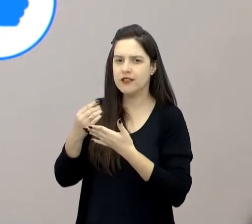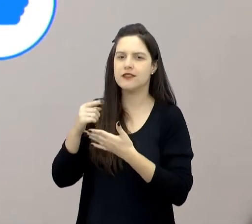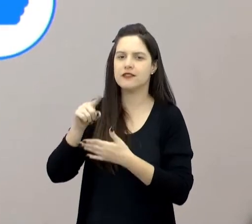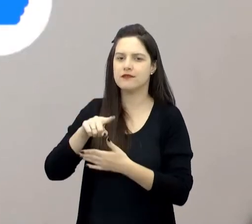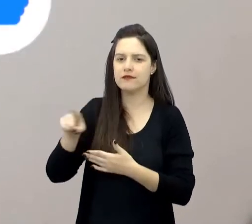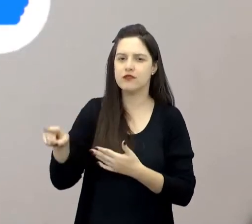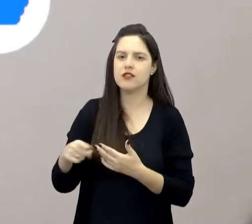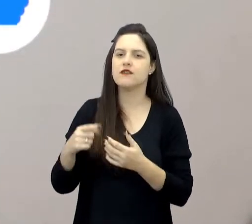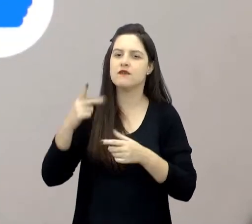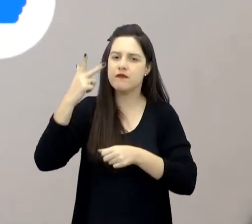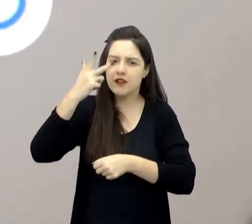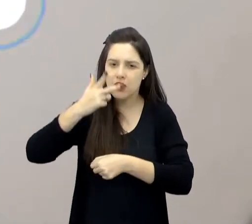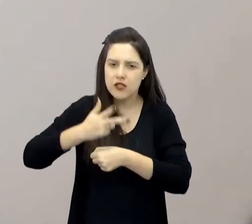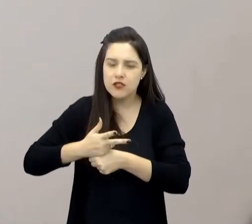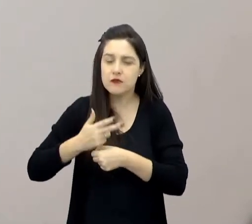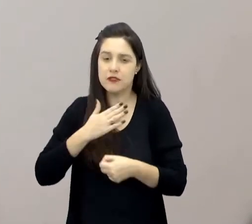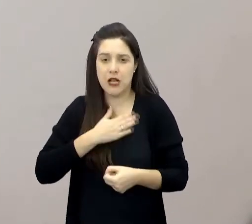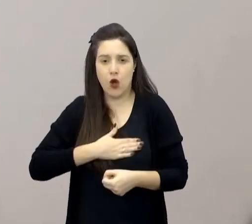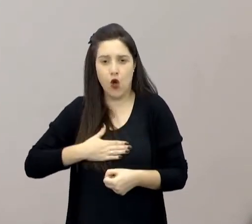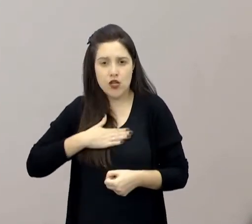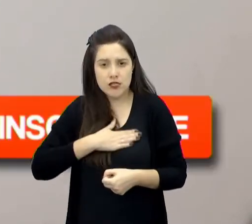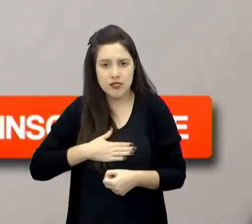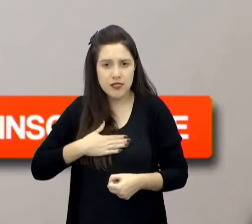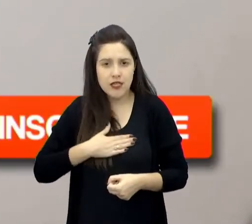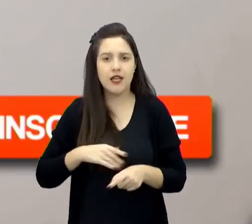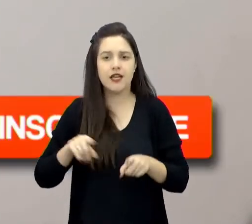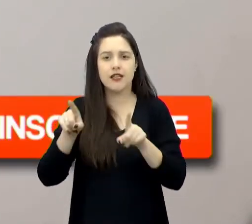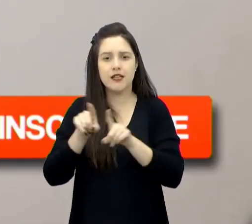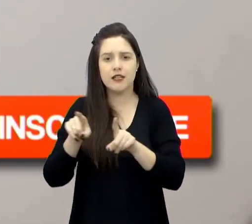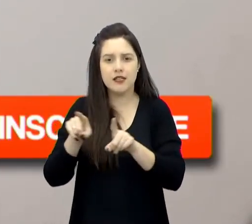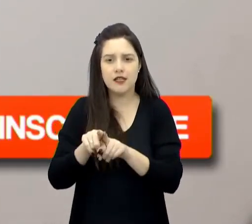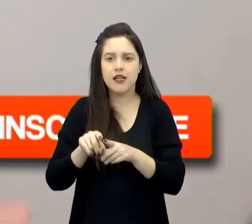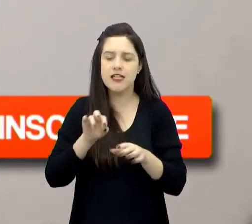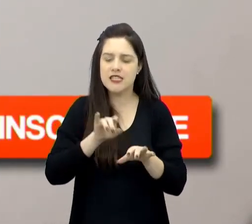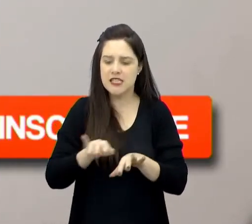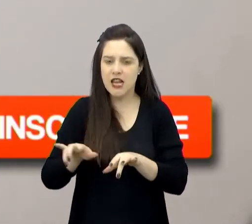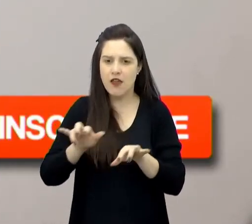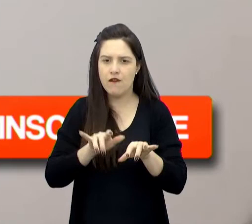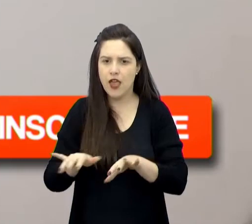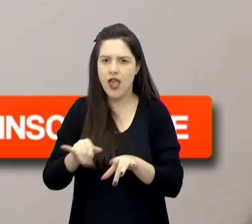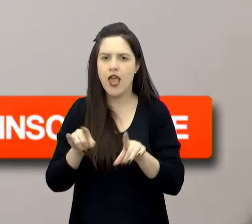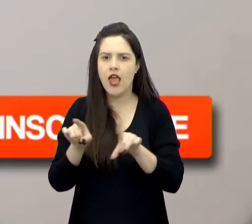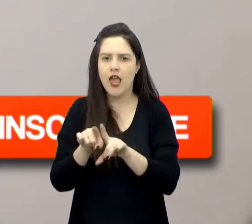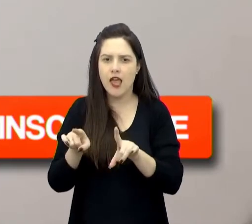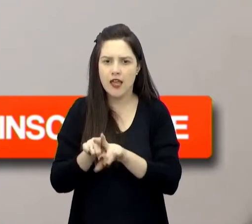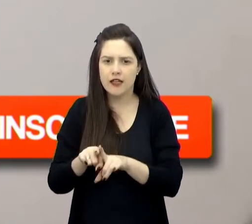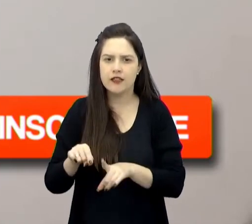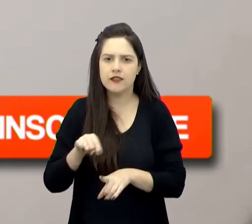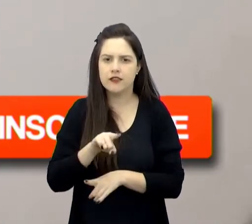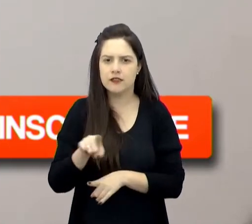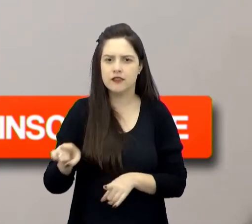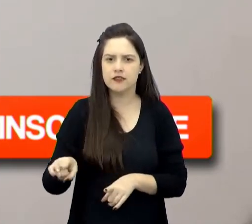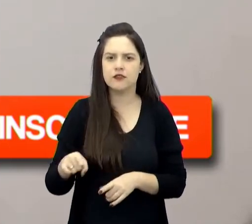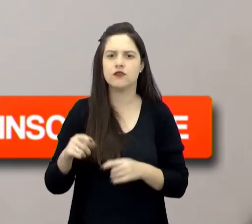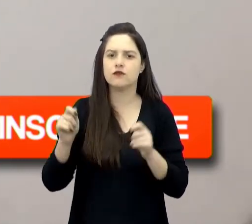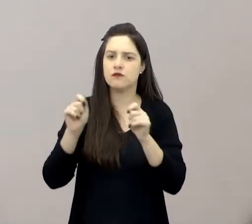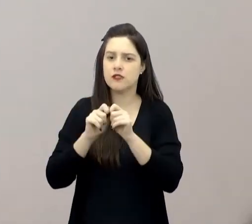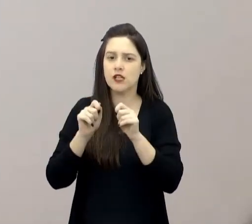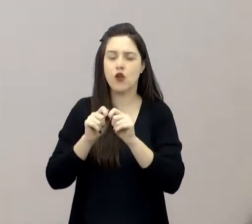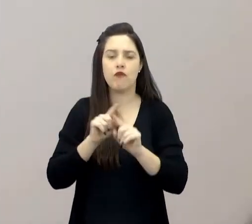like nesse vídeo se você está gostando e também a se inscrever no canal se você ainda não fez